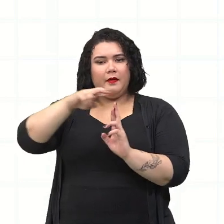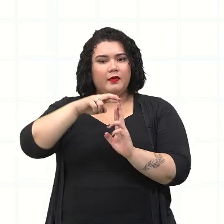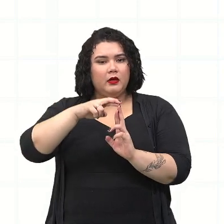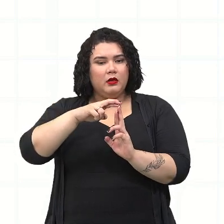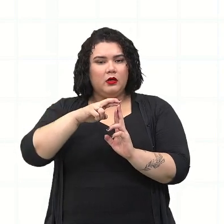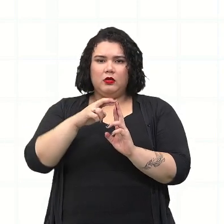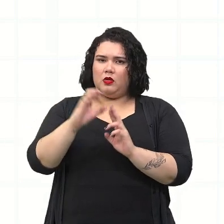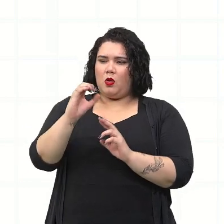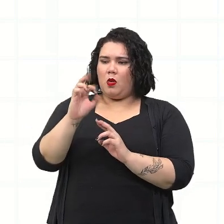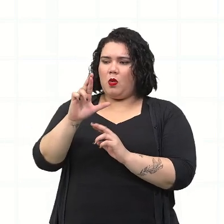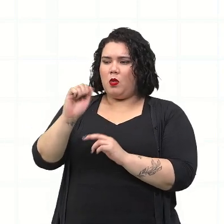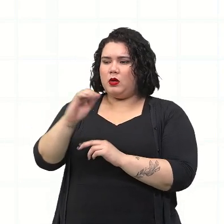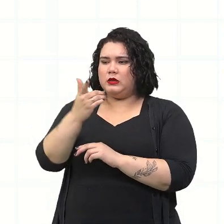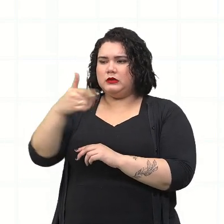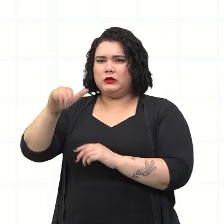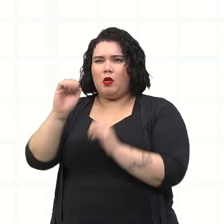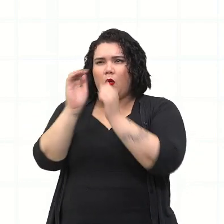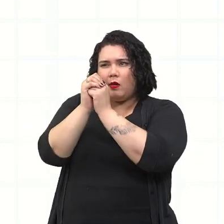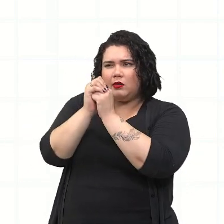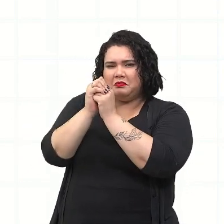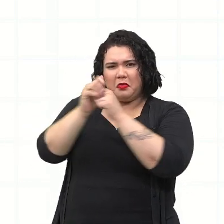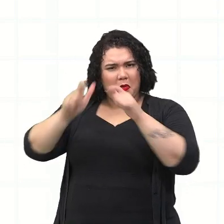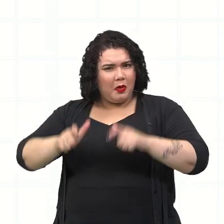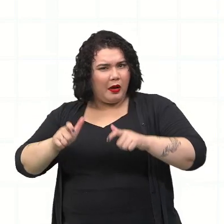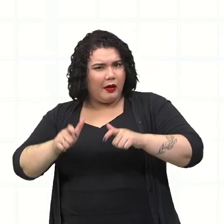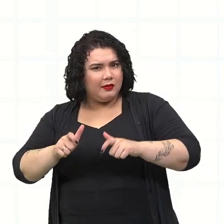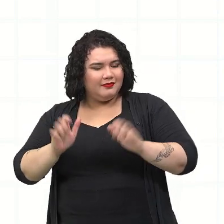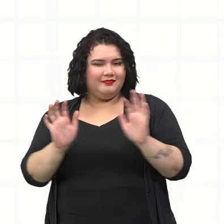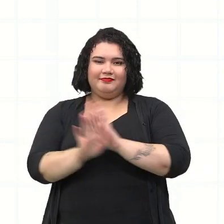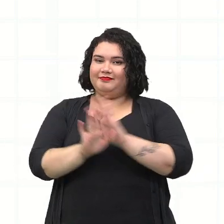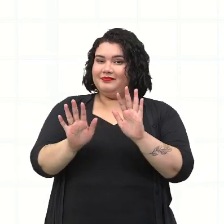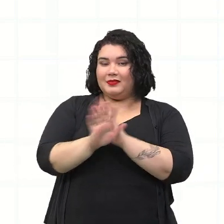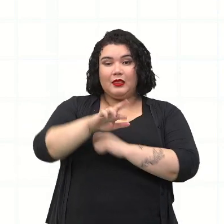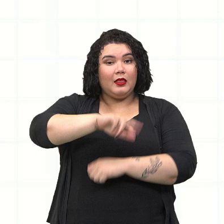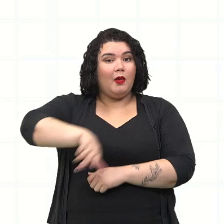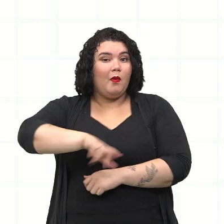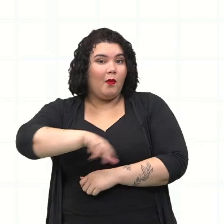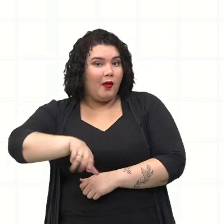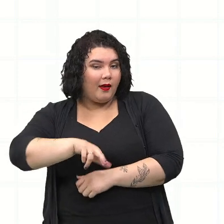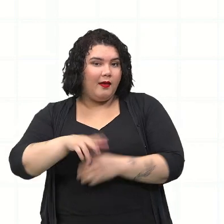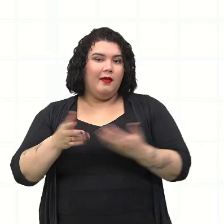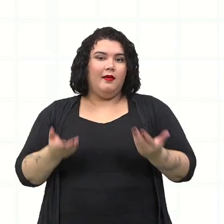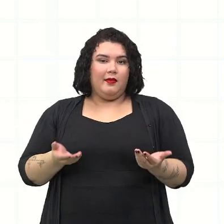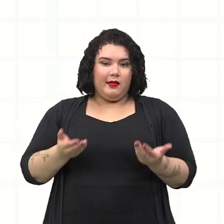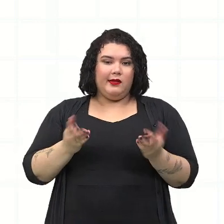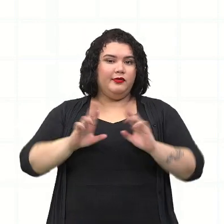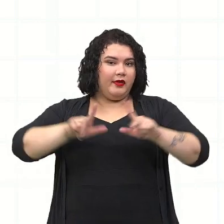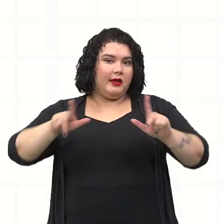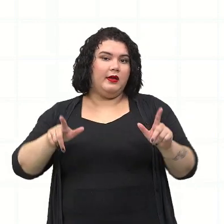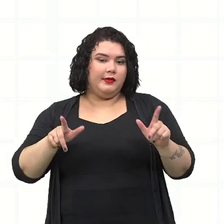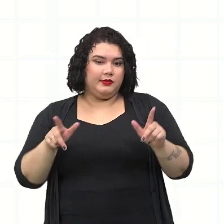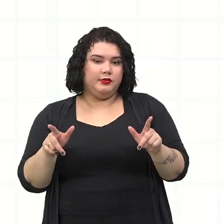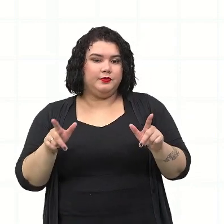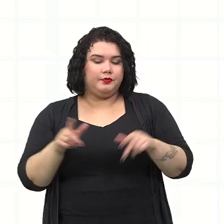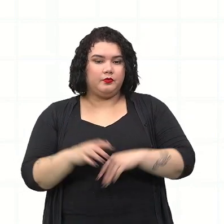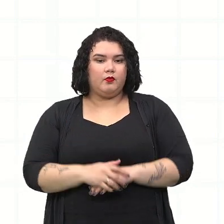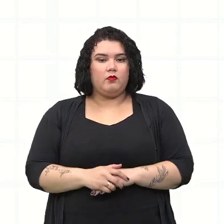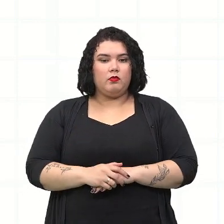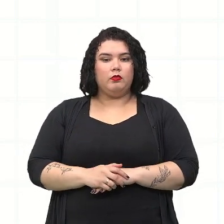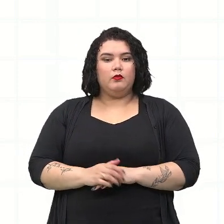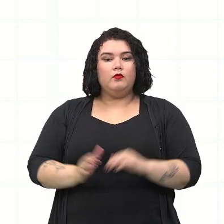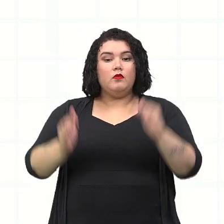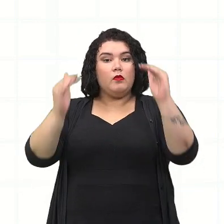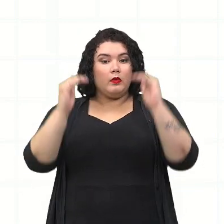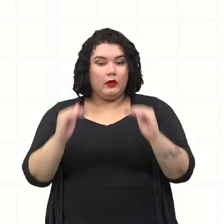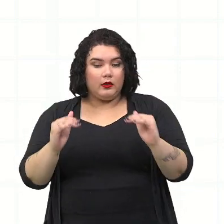Oração é um lugar? Não. É uma espécie de processo, né? Aí na oração